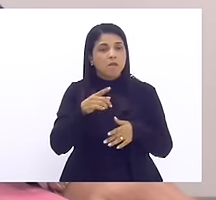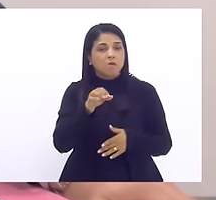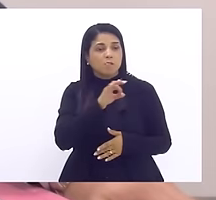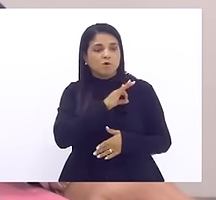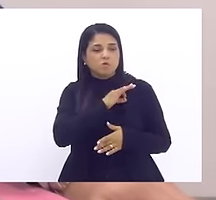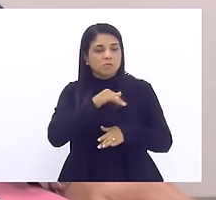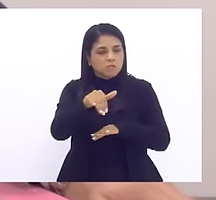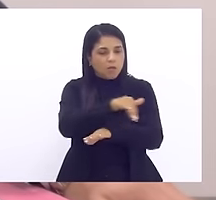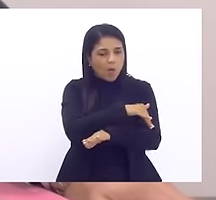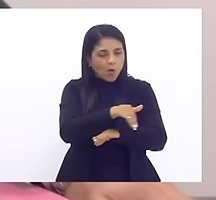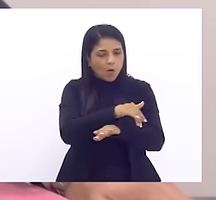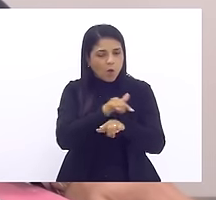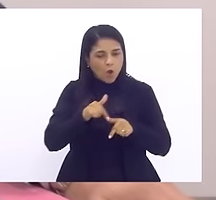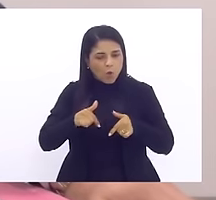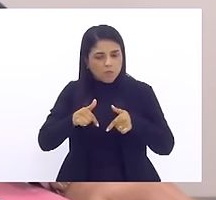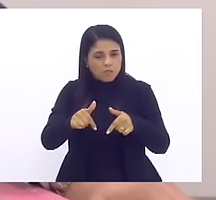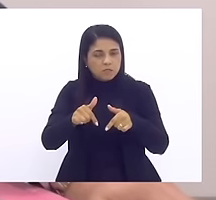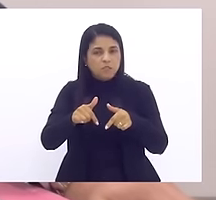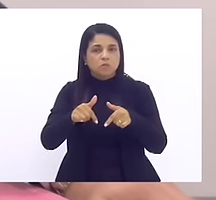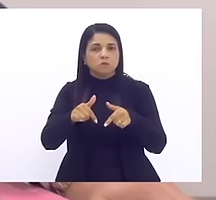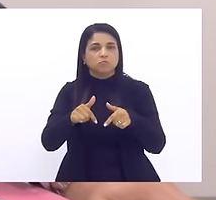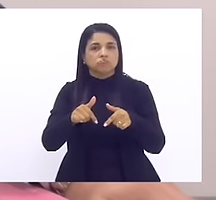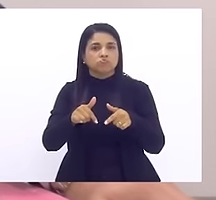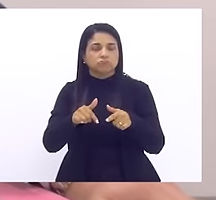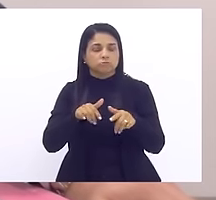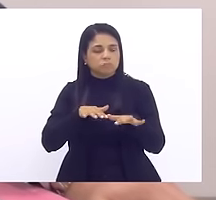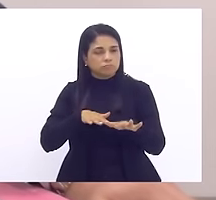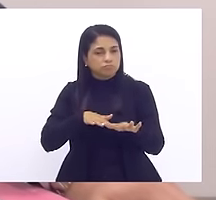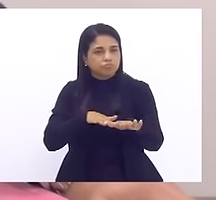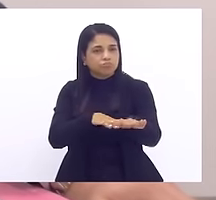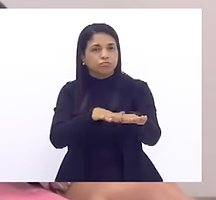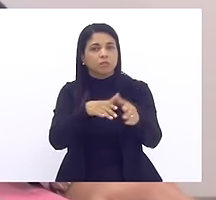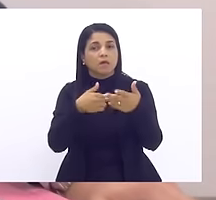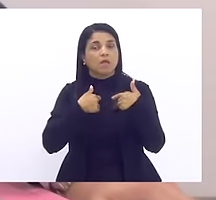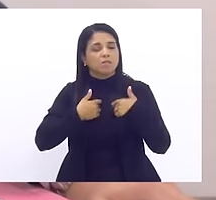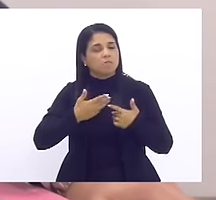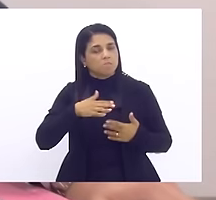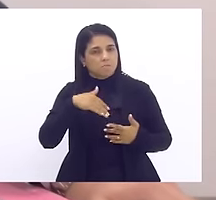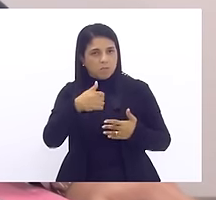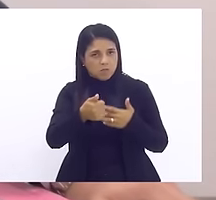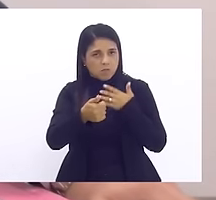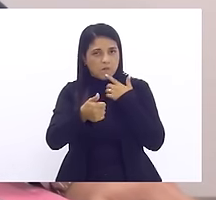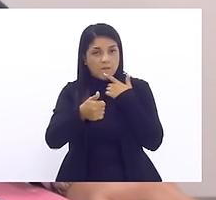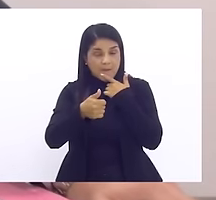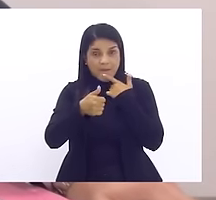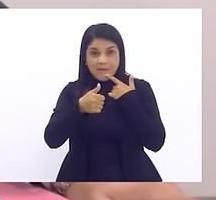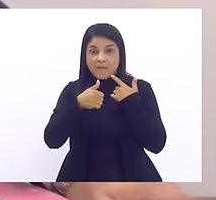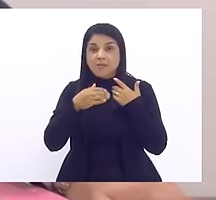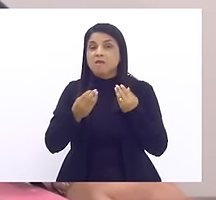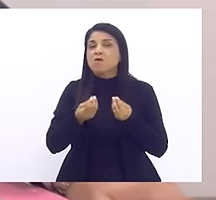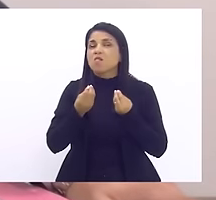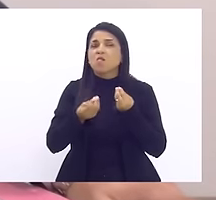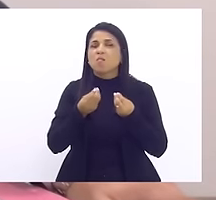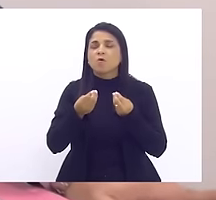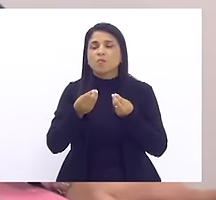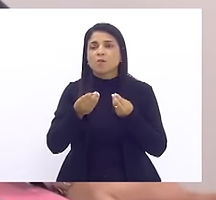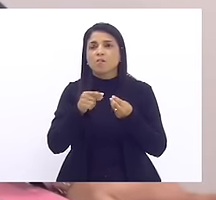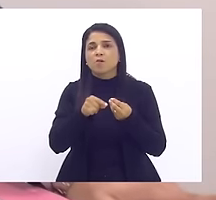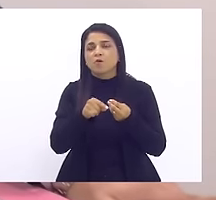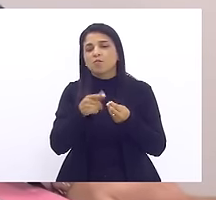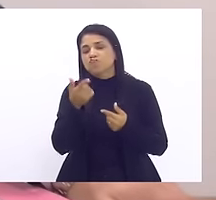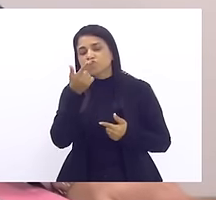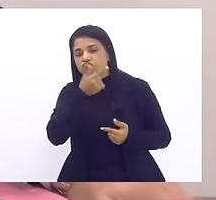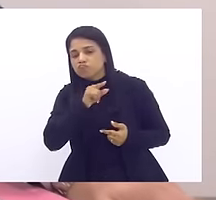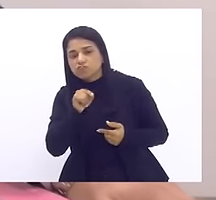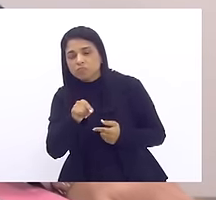quanto mais operação em redução de via melhor mas mais uma vez dizendo não tem eu não digo nem se arquear que às vezes na operação ali o cara